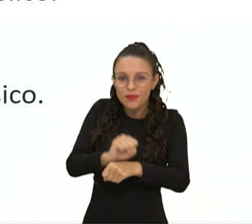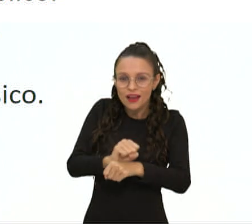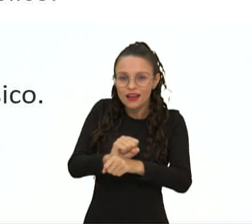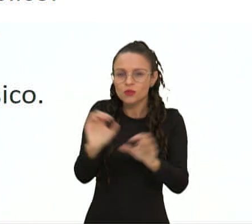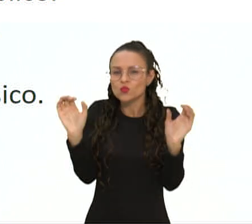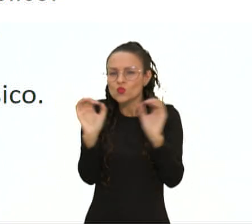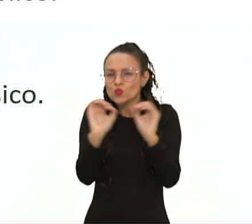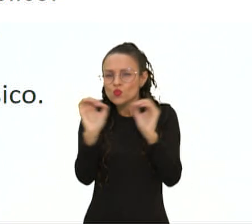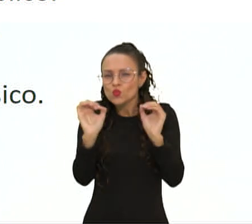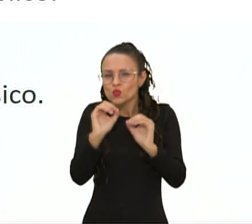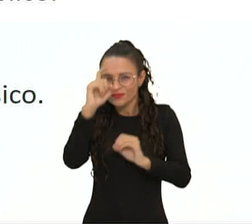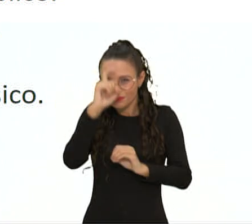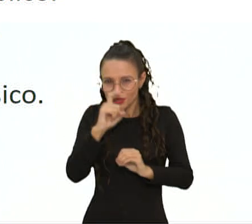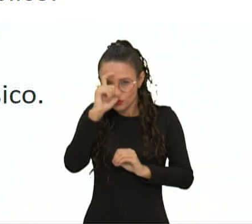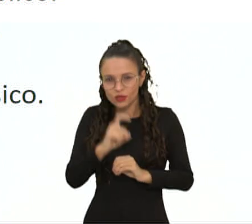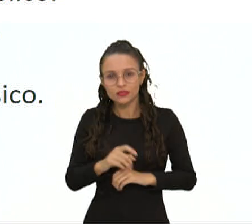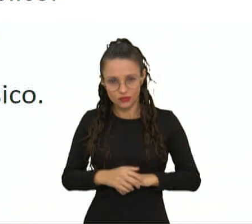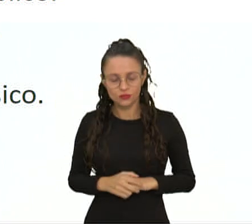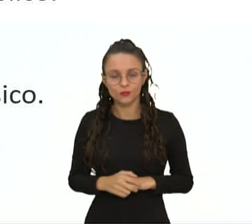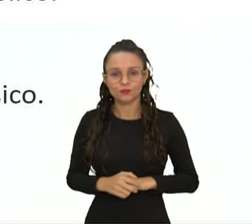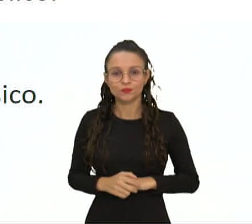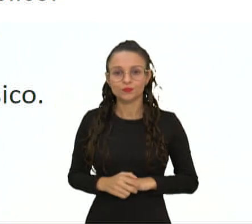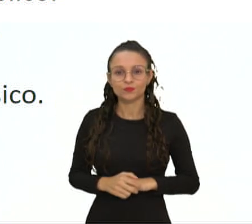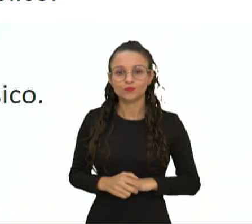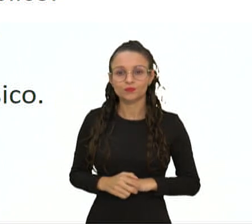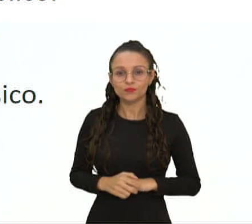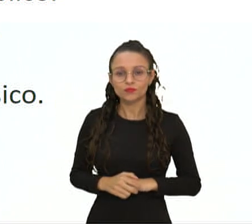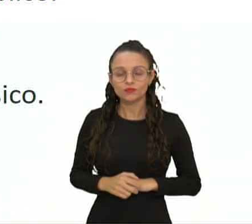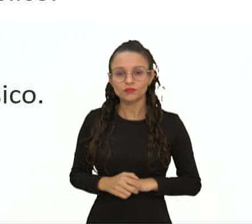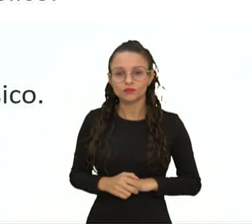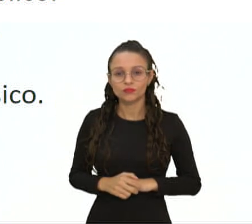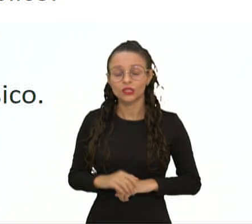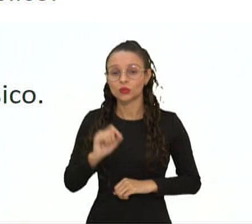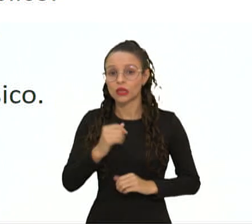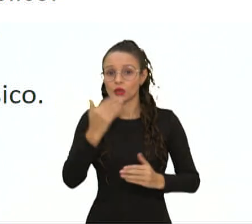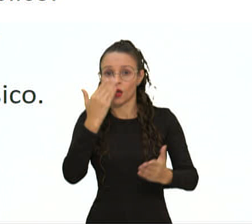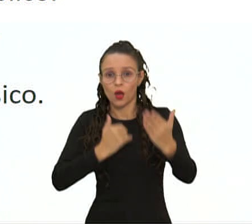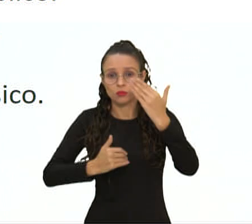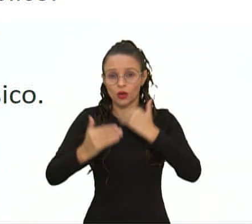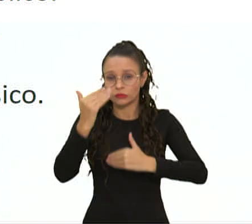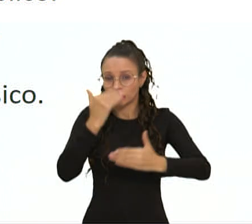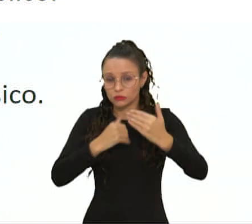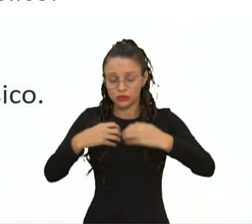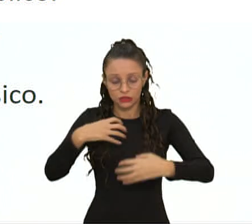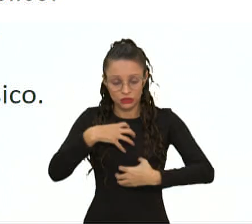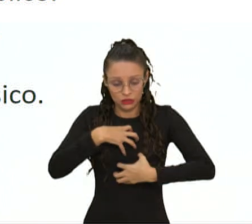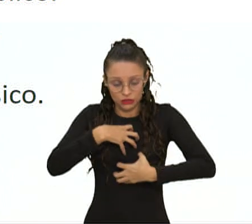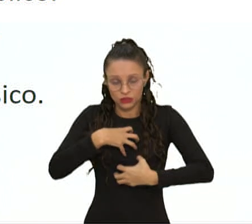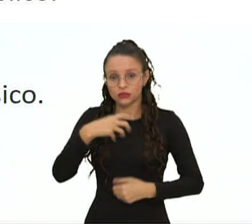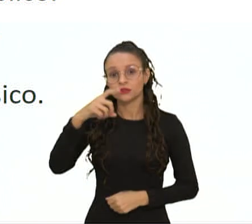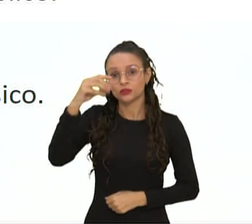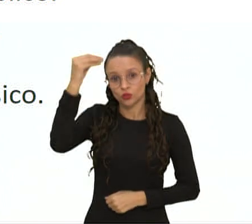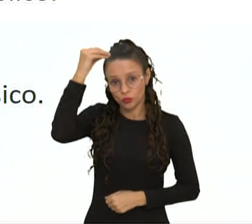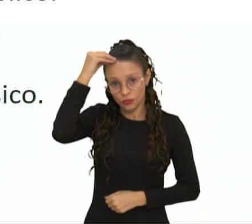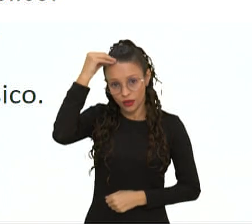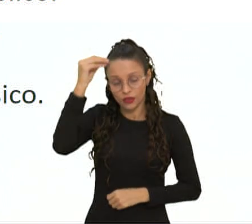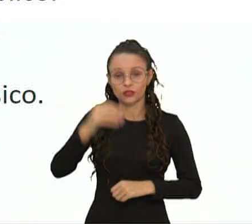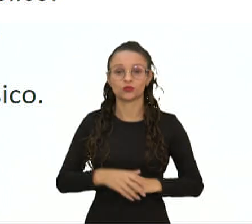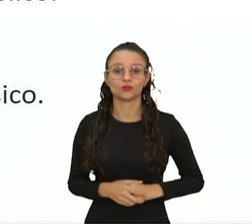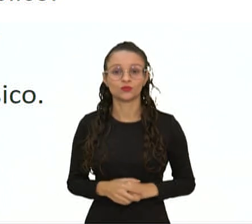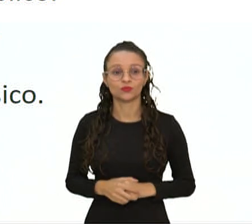né anorexia que provoca isso os episódios de compulsão como é demais e sente culpado por